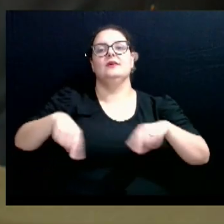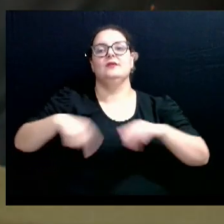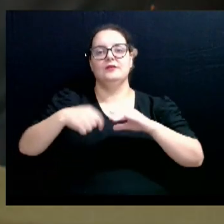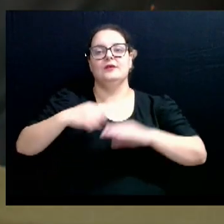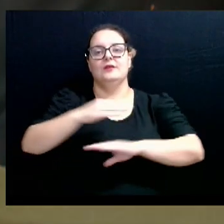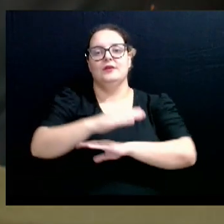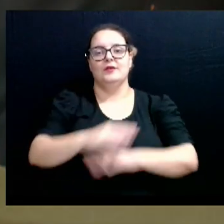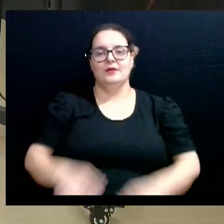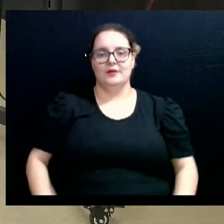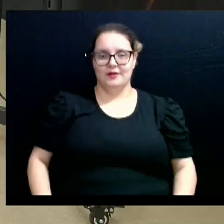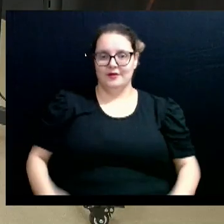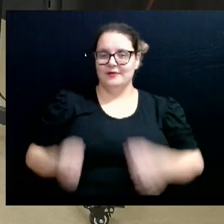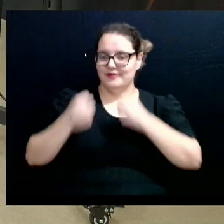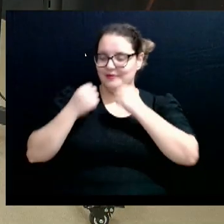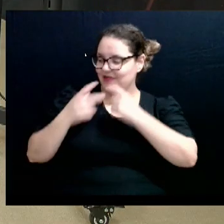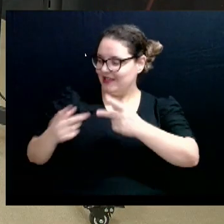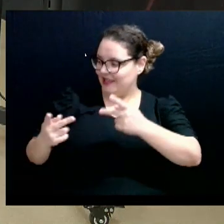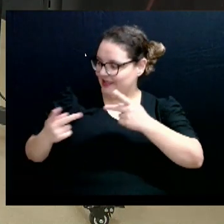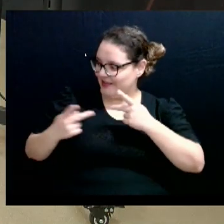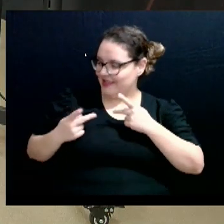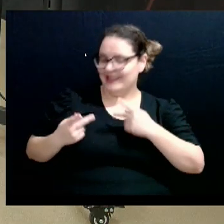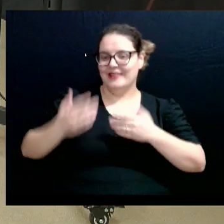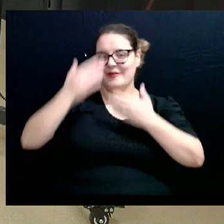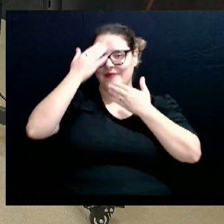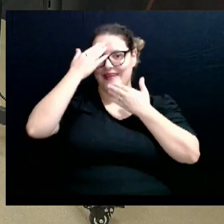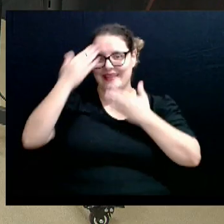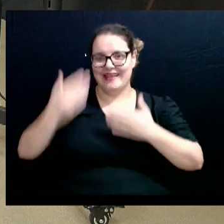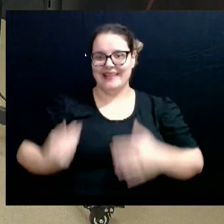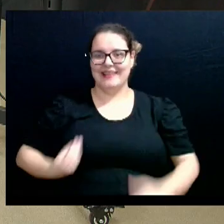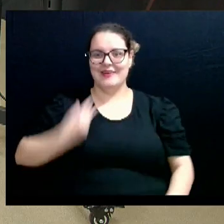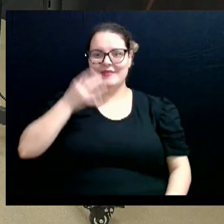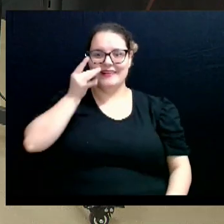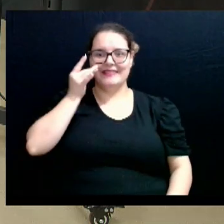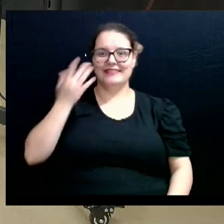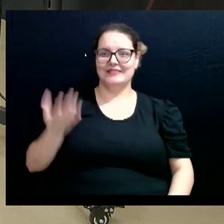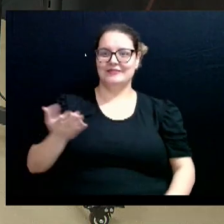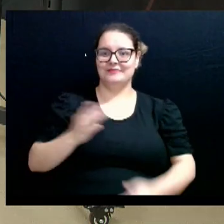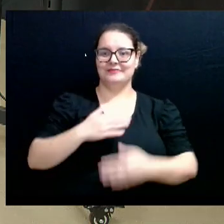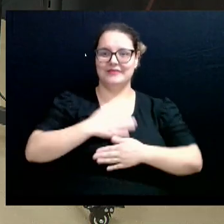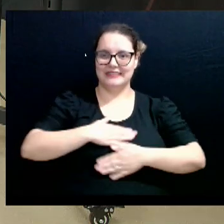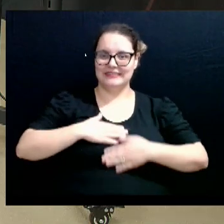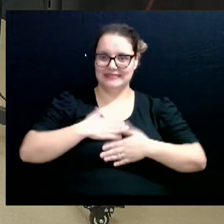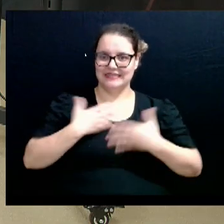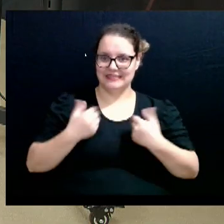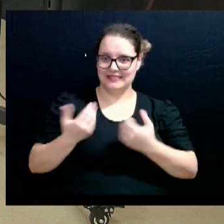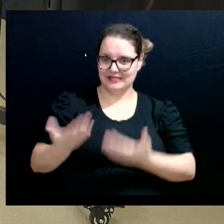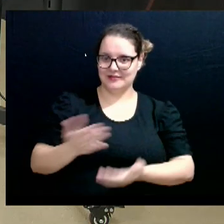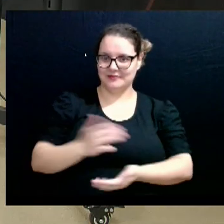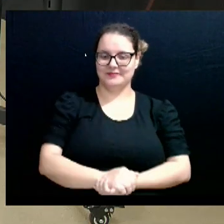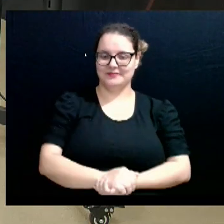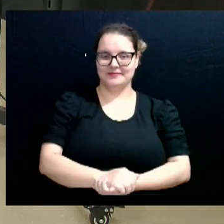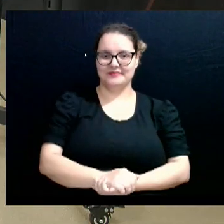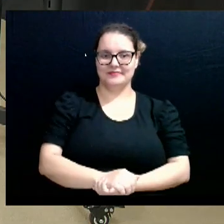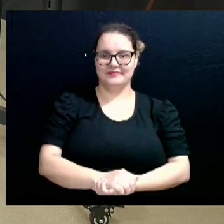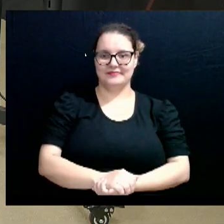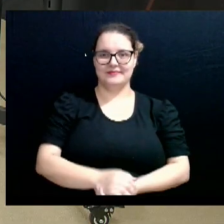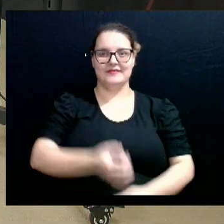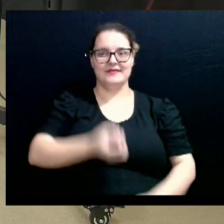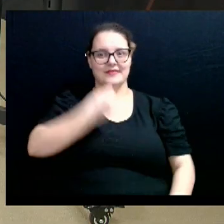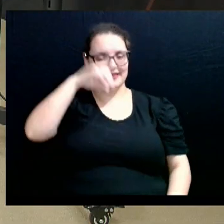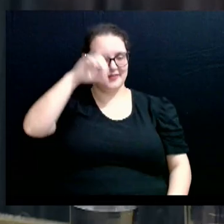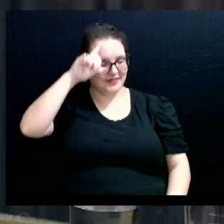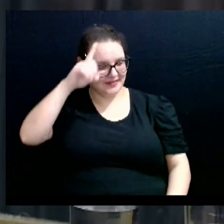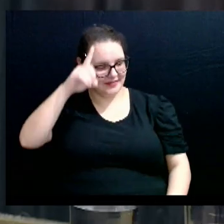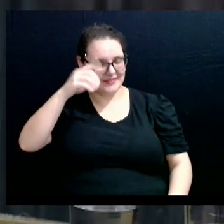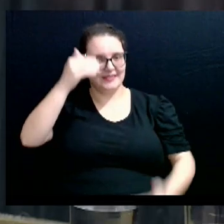muito bem-vinda, obrigada pela sua presença. Um prazer enorme te receber, viu, Marisa? Bom dia, muito obrigada. É um